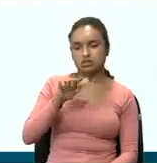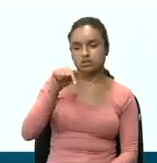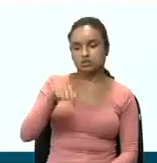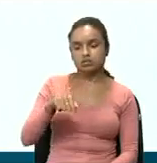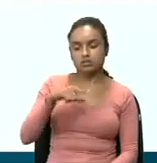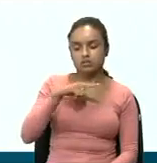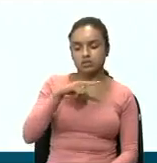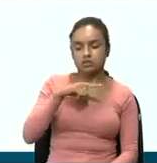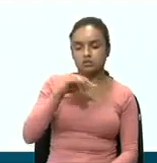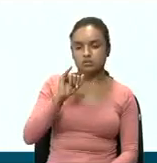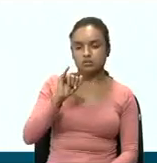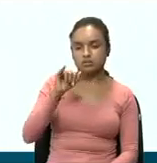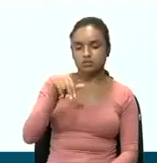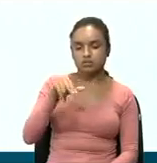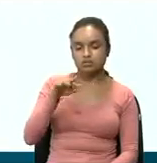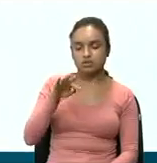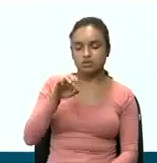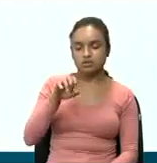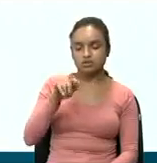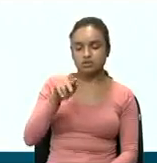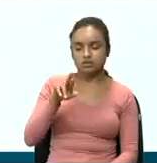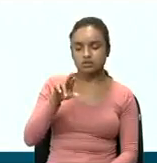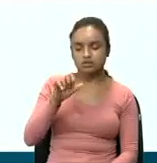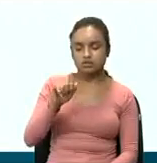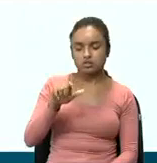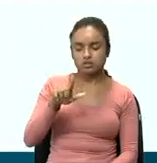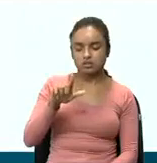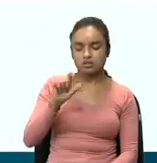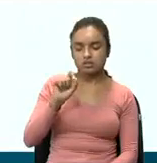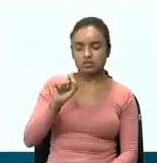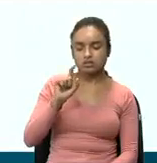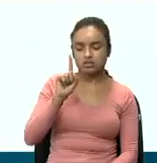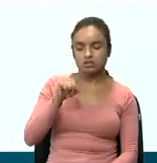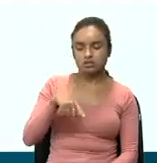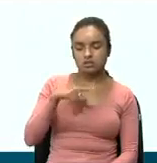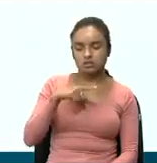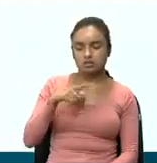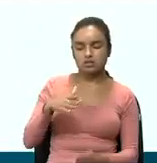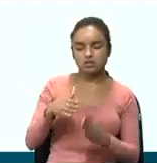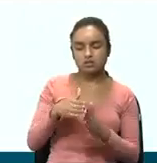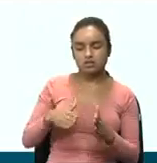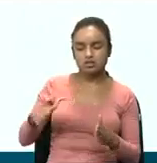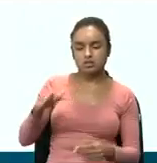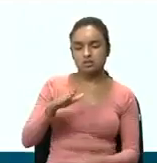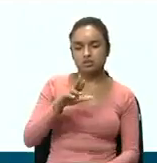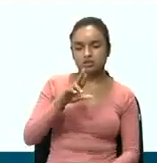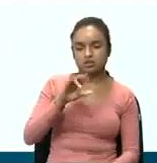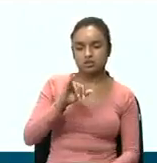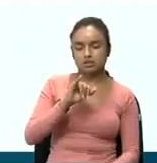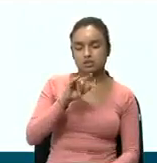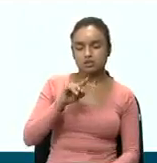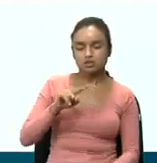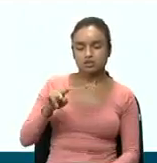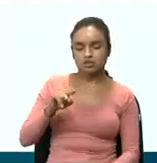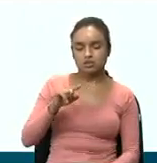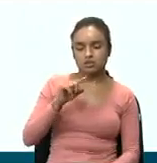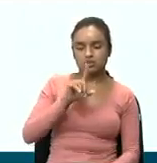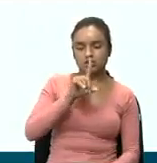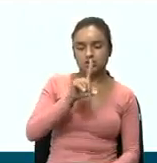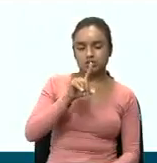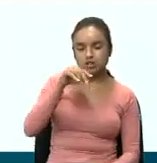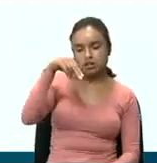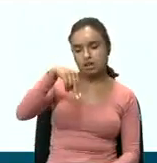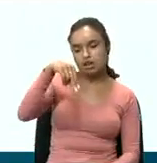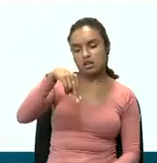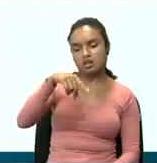integral de 1 a infinito, de 1 sobre raiz de n, Aqui tem um dn, porque nós estamos